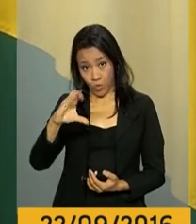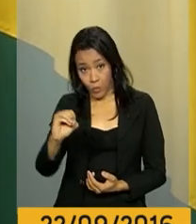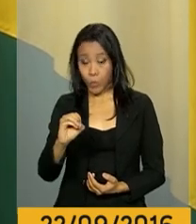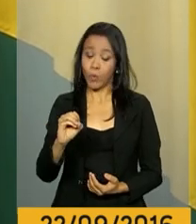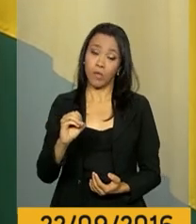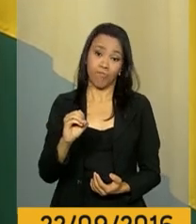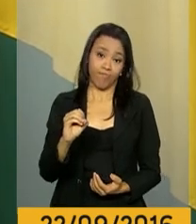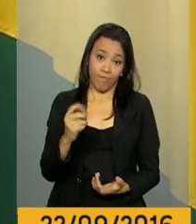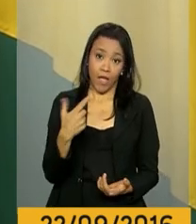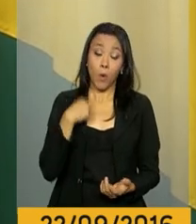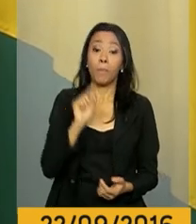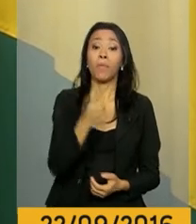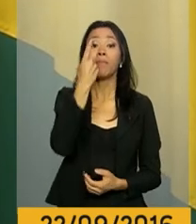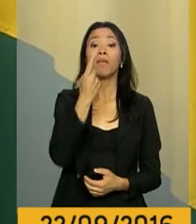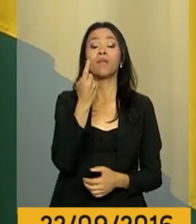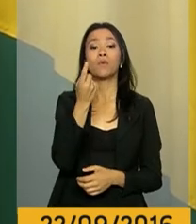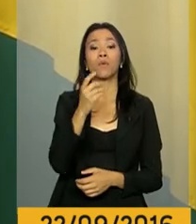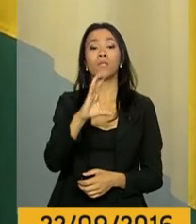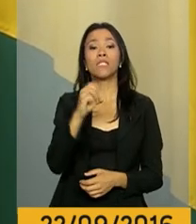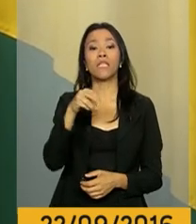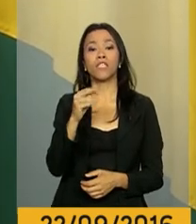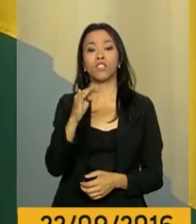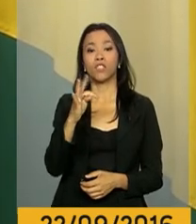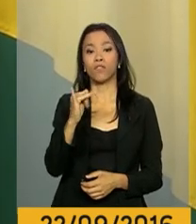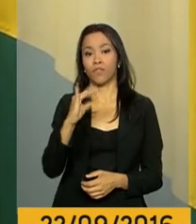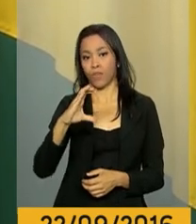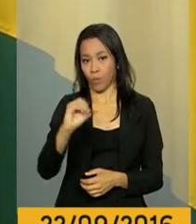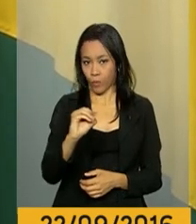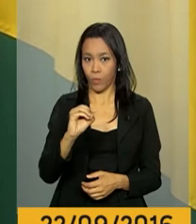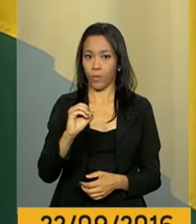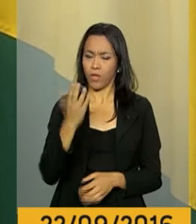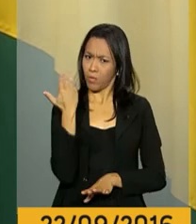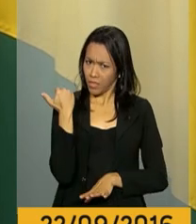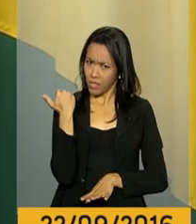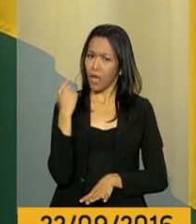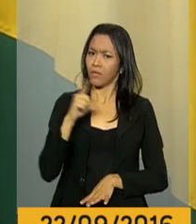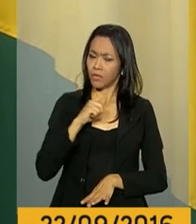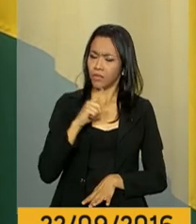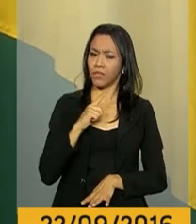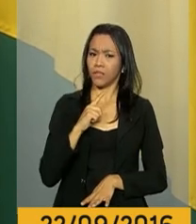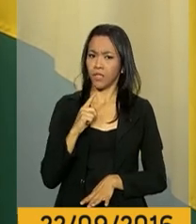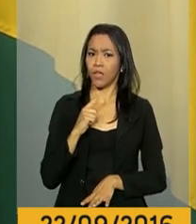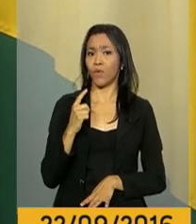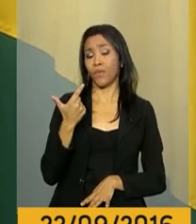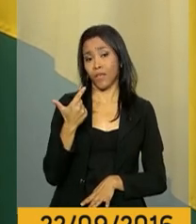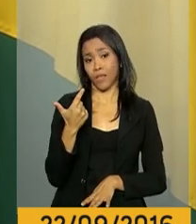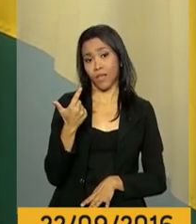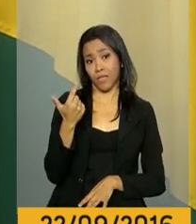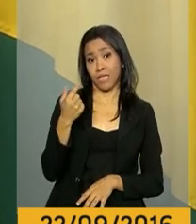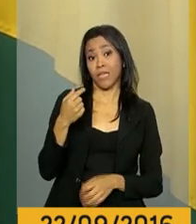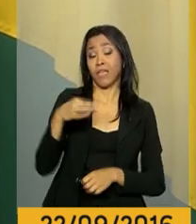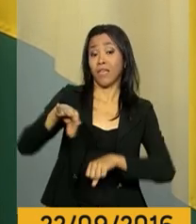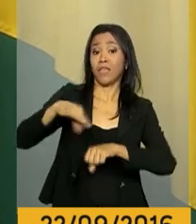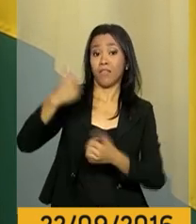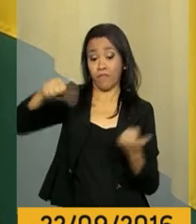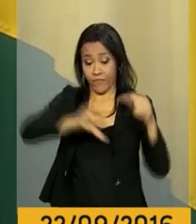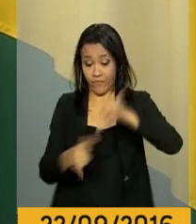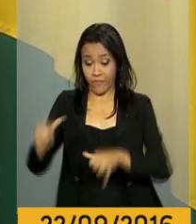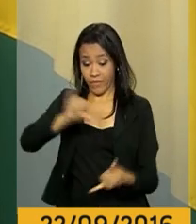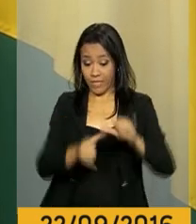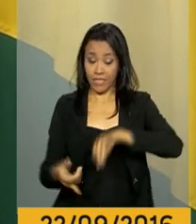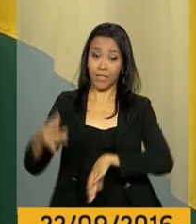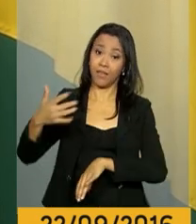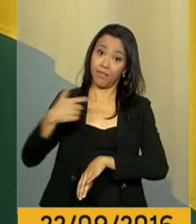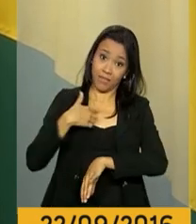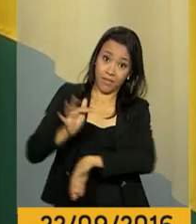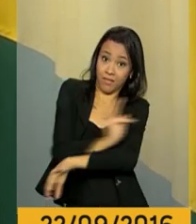do primeiro científico mas logo no final do ano aquele tempo tinha segunda época eu fiquei pra segunda época em física e química e daí eu